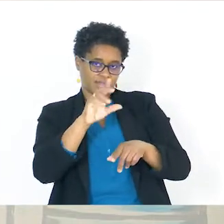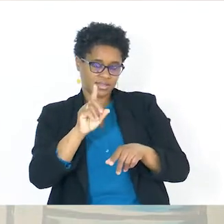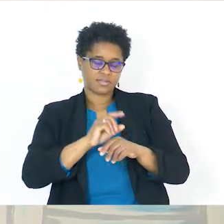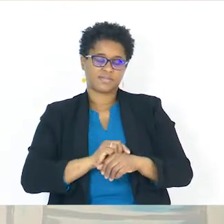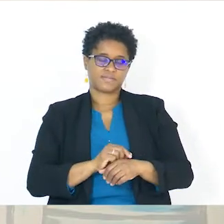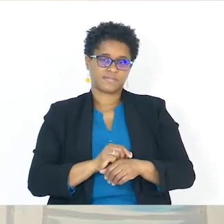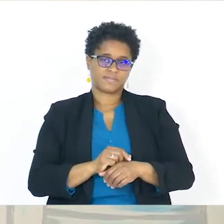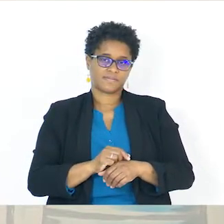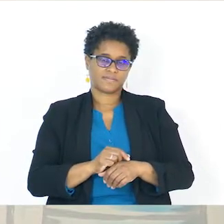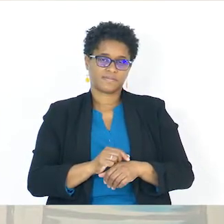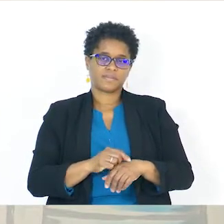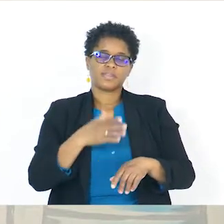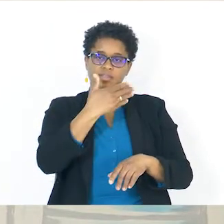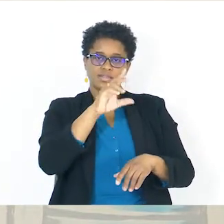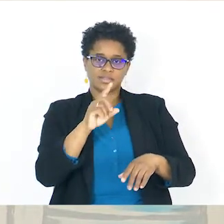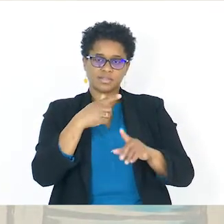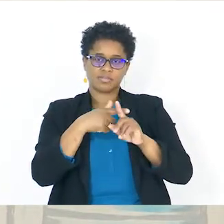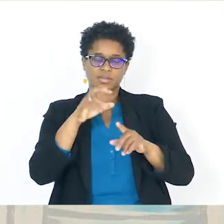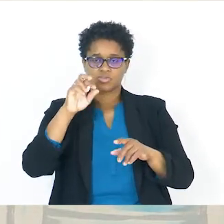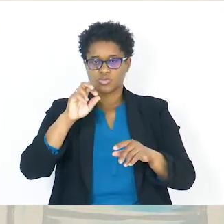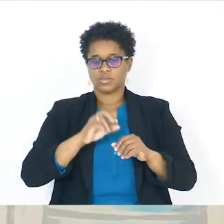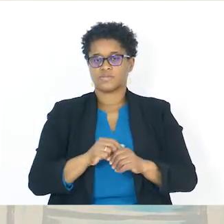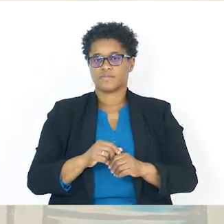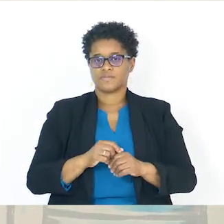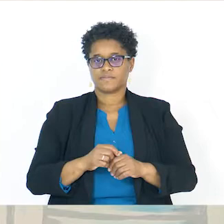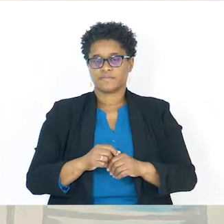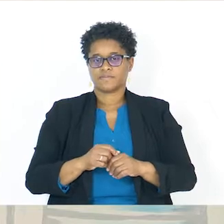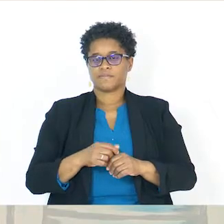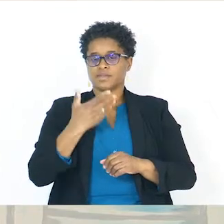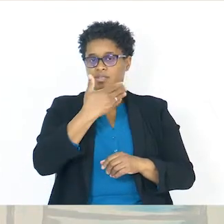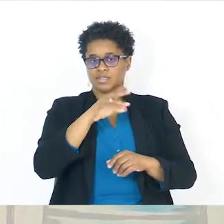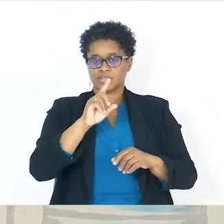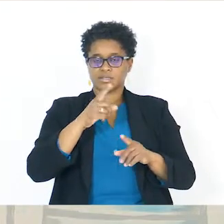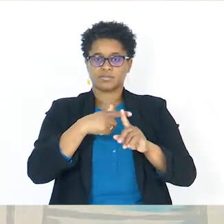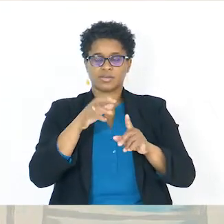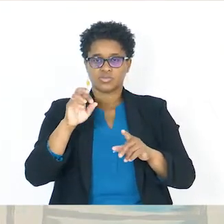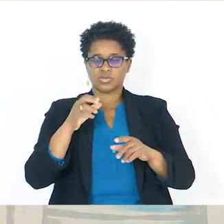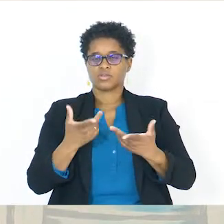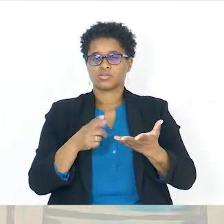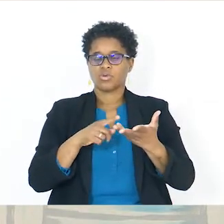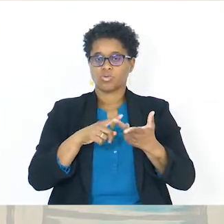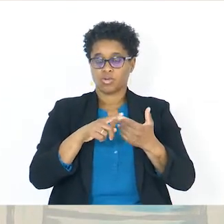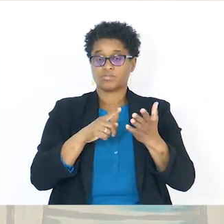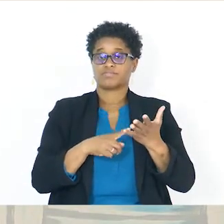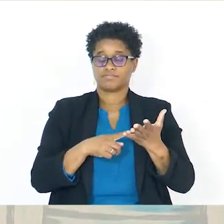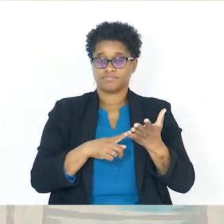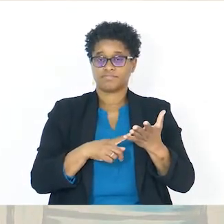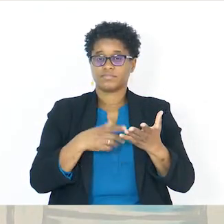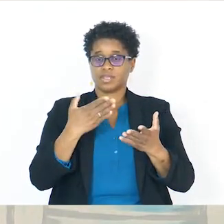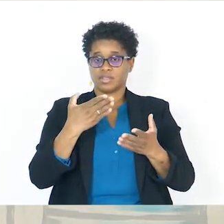16. E 16 mais 8. 16 mais 8, contando nos